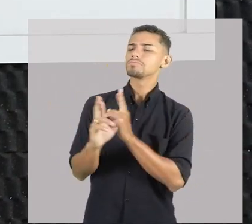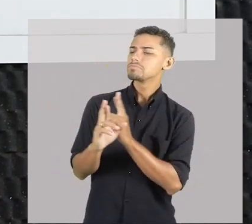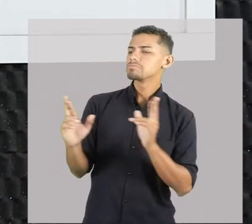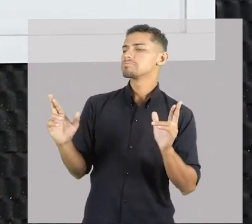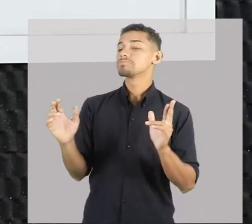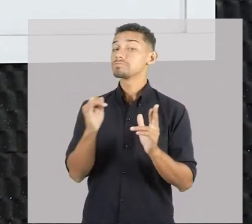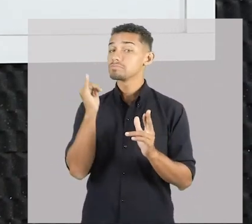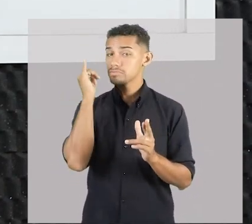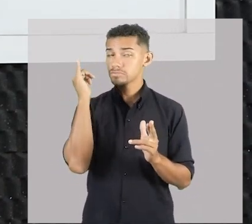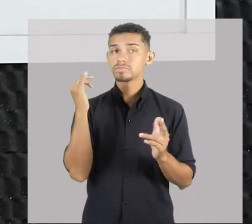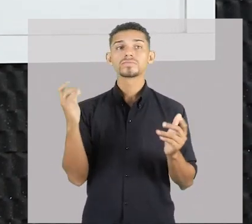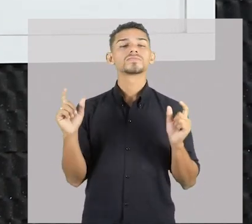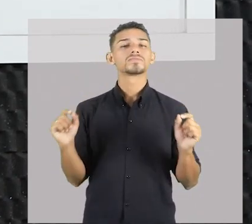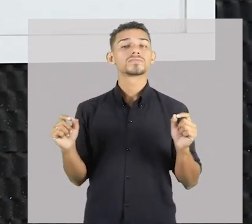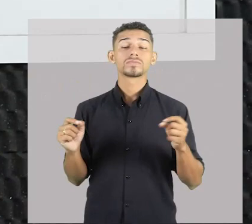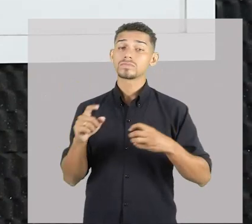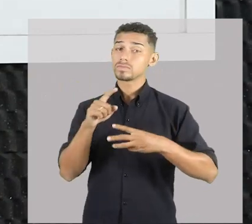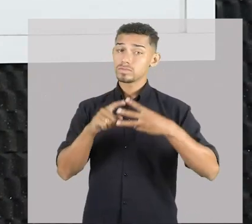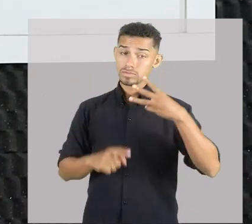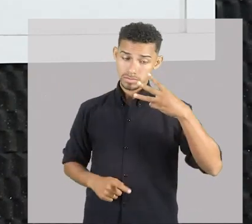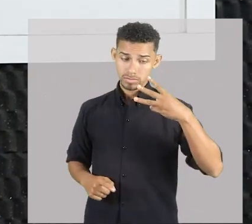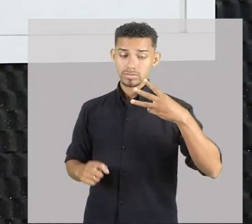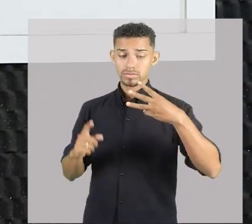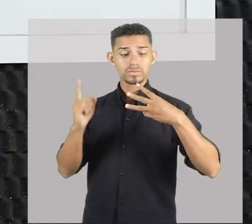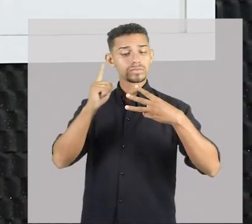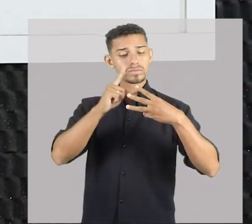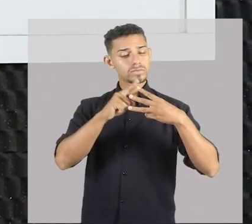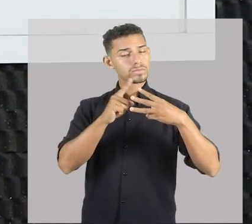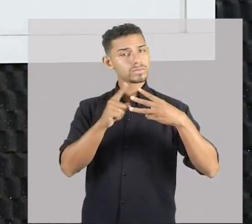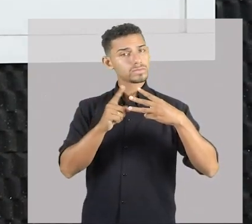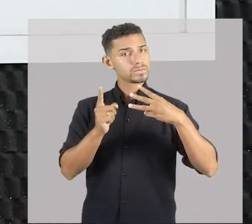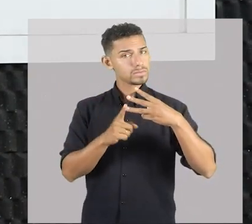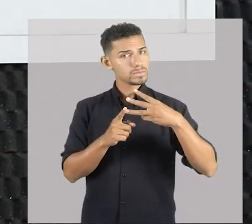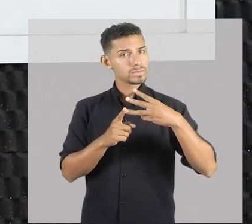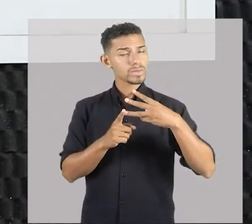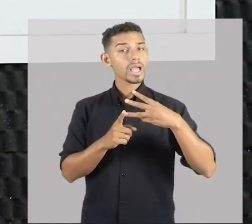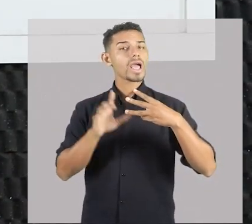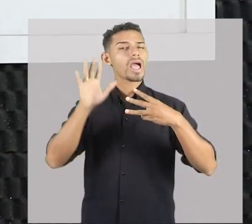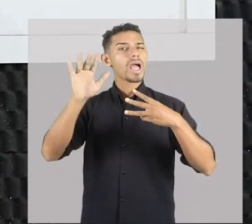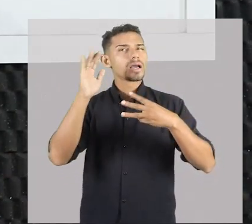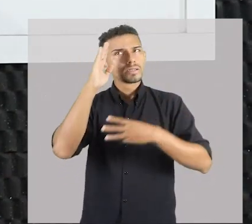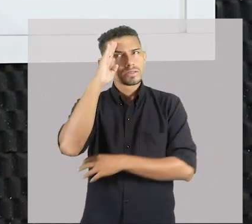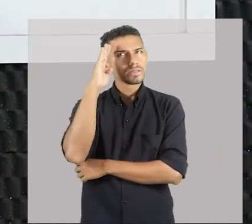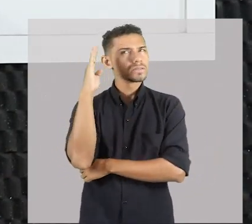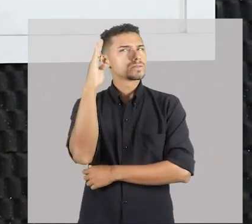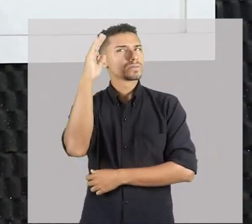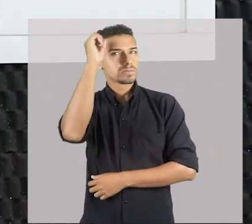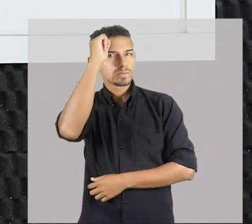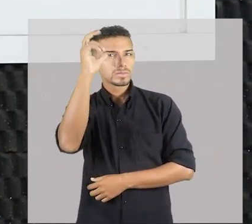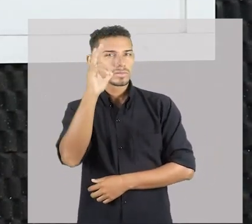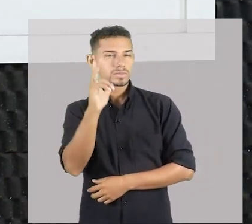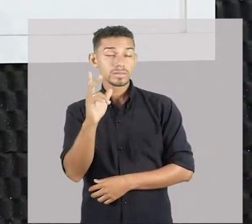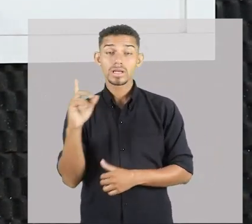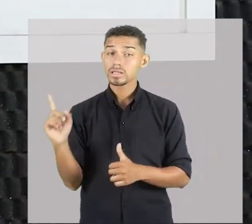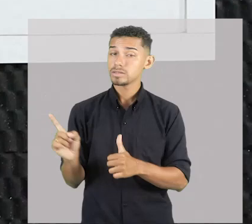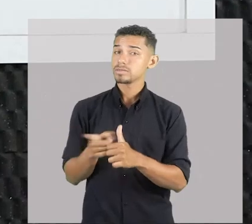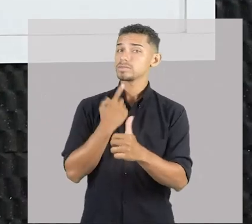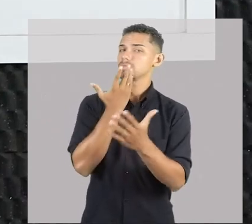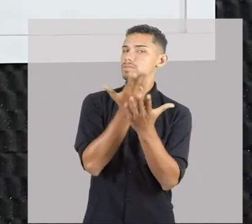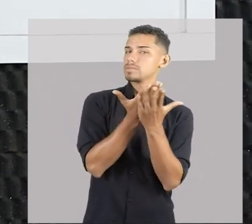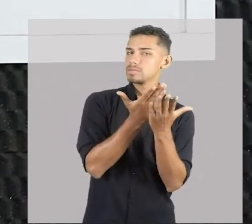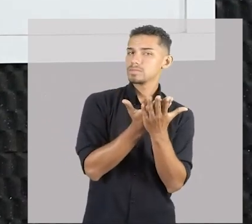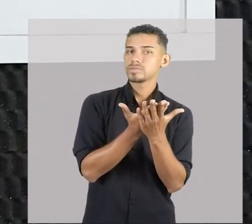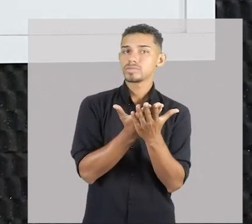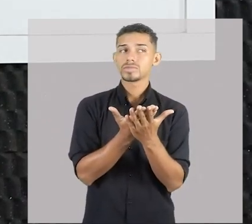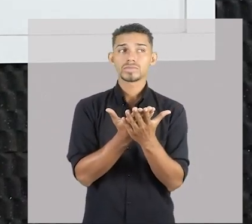tá? São 3, na verdade, e isso aí é a cereja do bolo desse primeiro capítulo, que